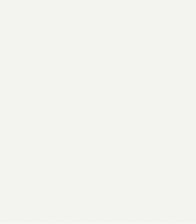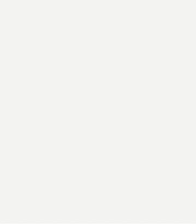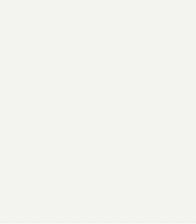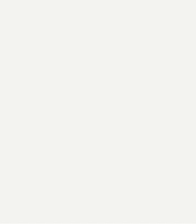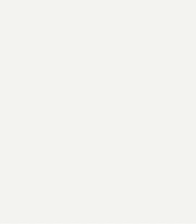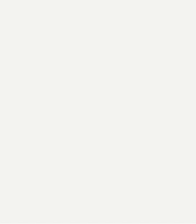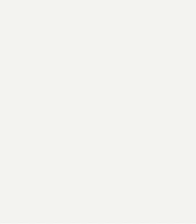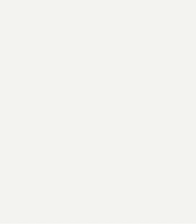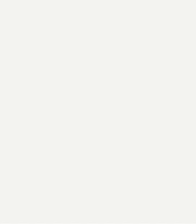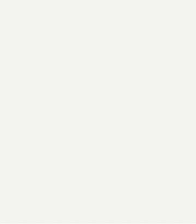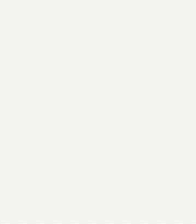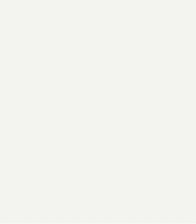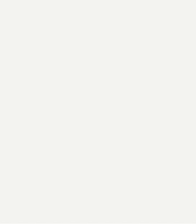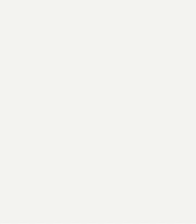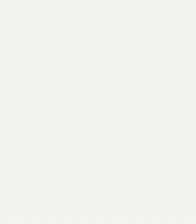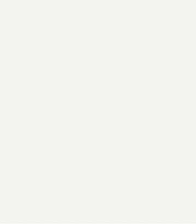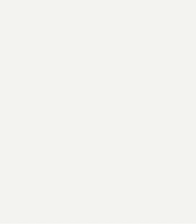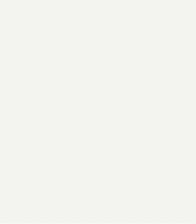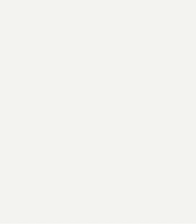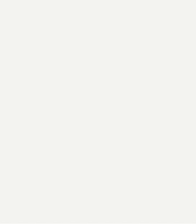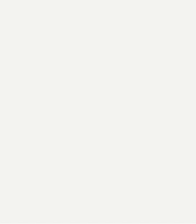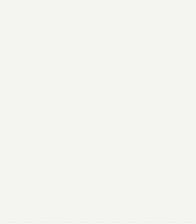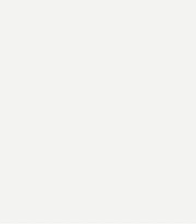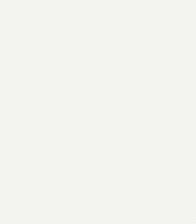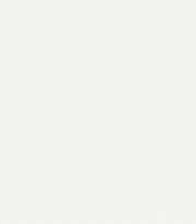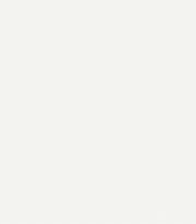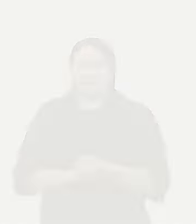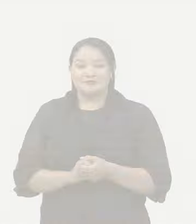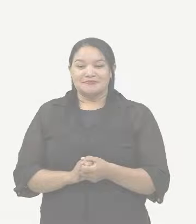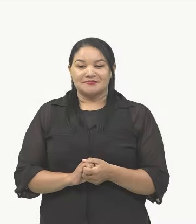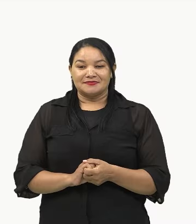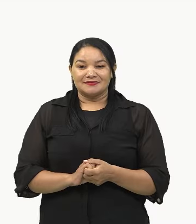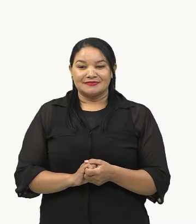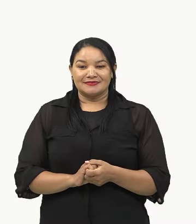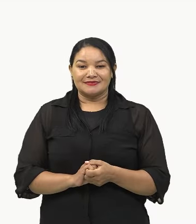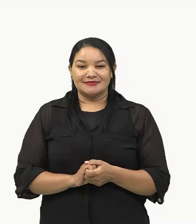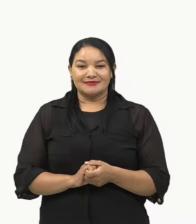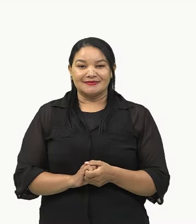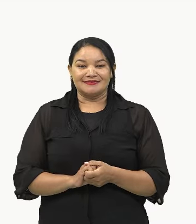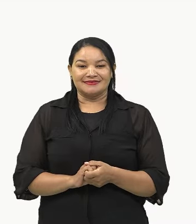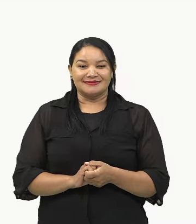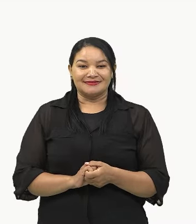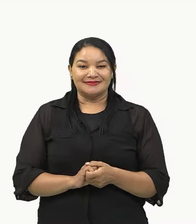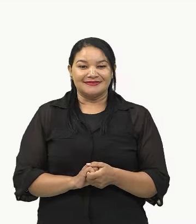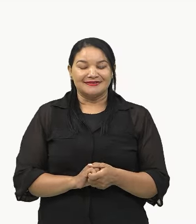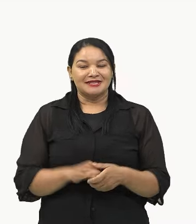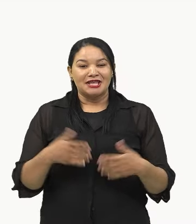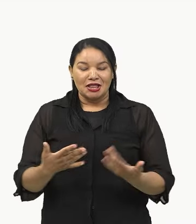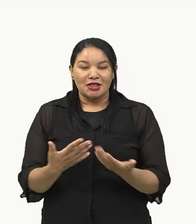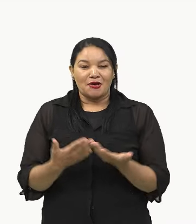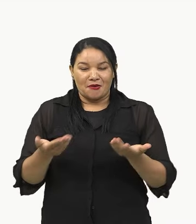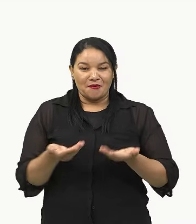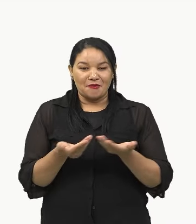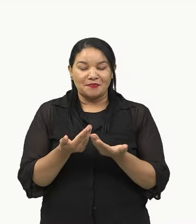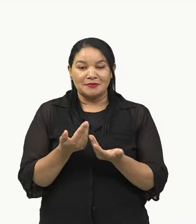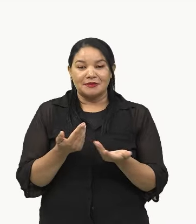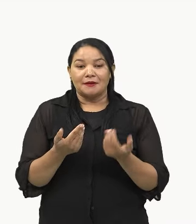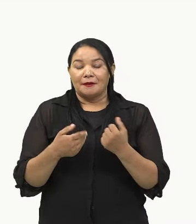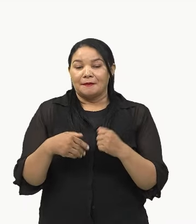noticias periodísticas con el fin de vincular el hecho narrado al tiempo presente. Ou